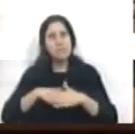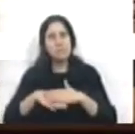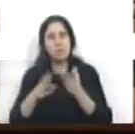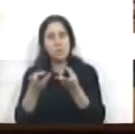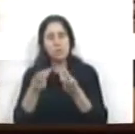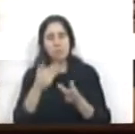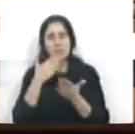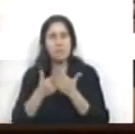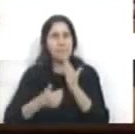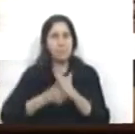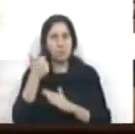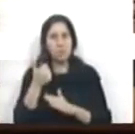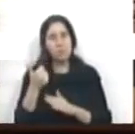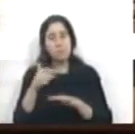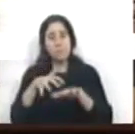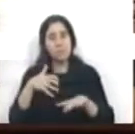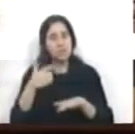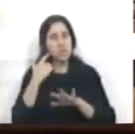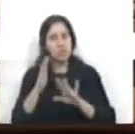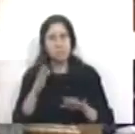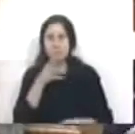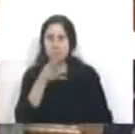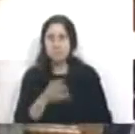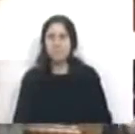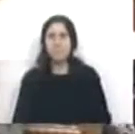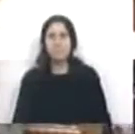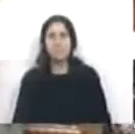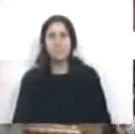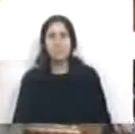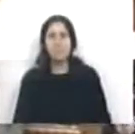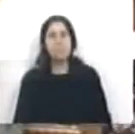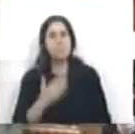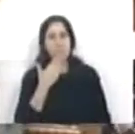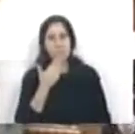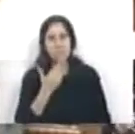que este orçamento fique melhor depois de passar pelo Parlamento. Disse. Muito obrigado.